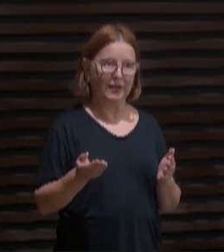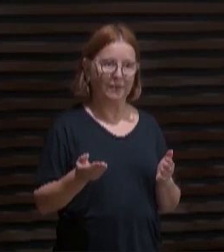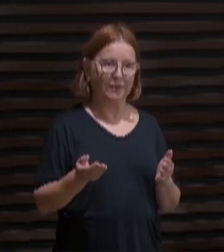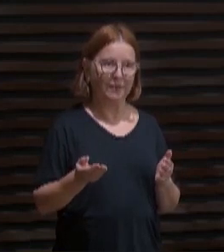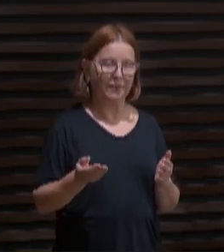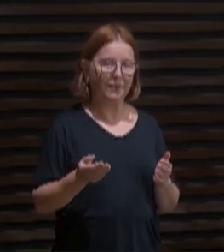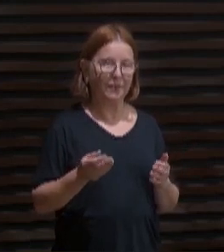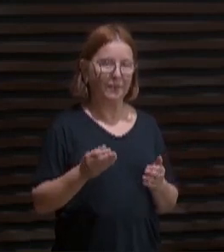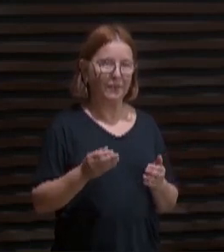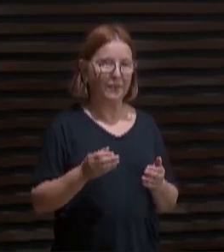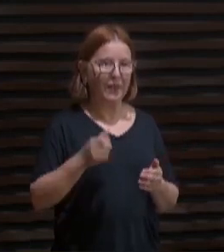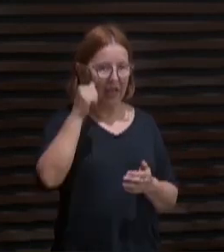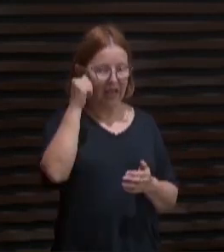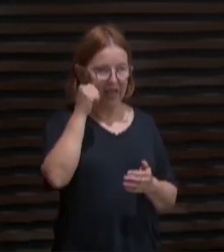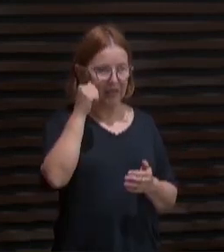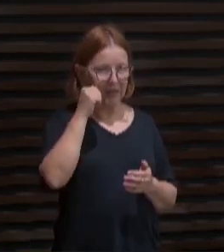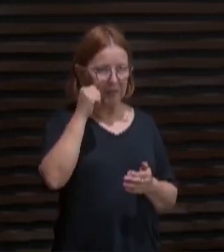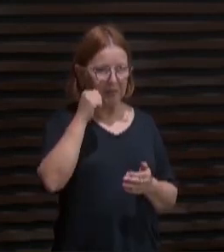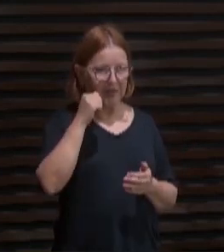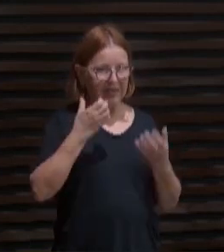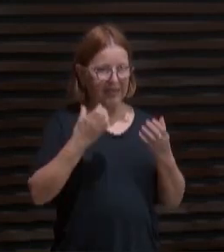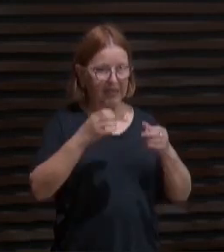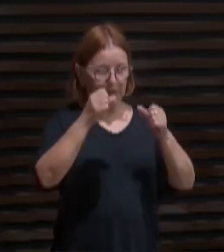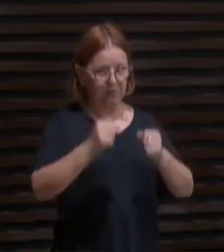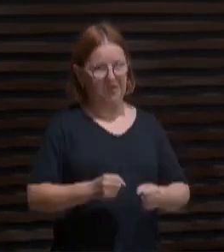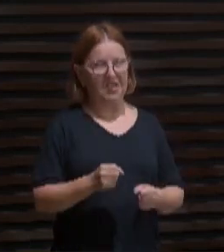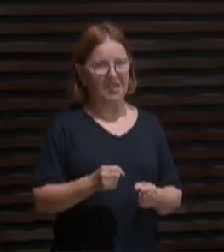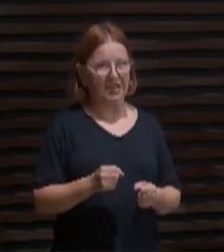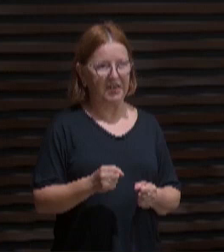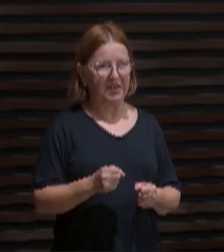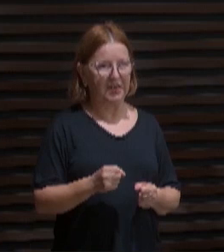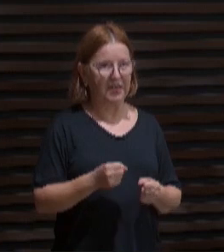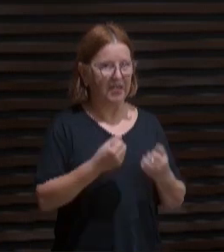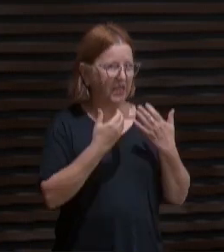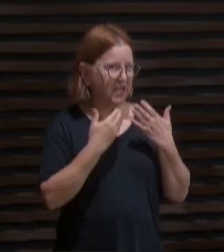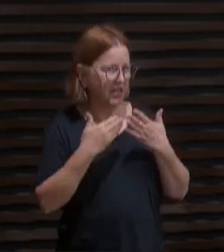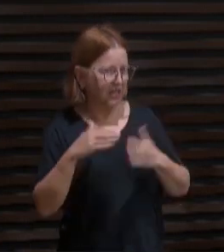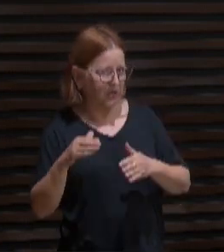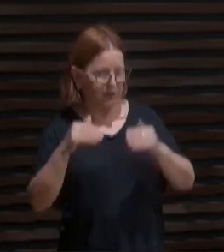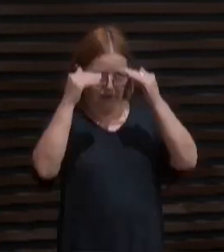retirando do relacionamento com seus maridos. Isso tem trazido